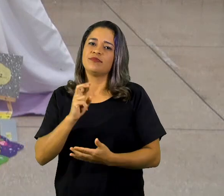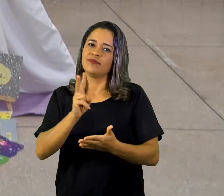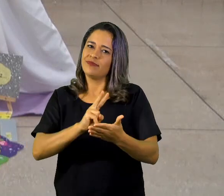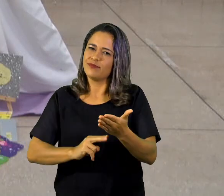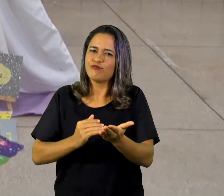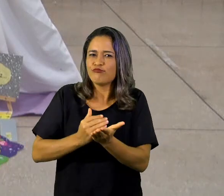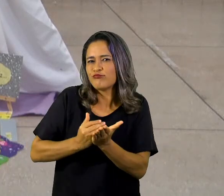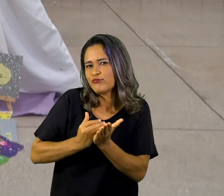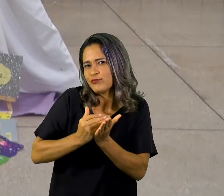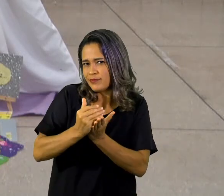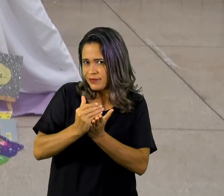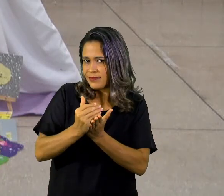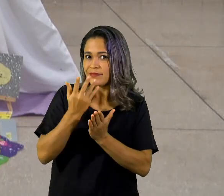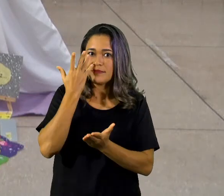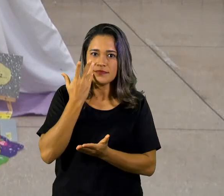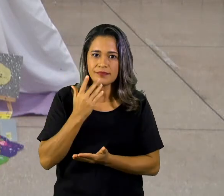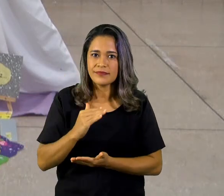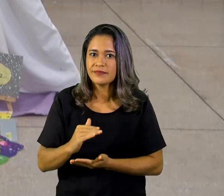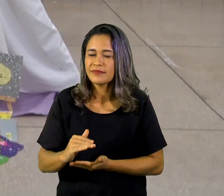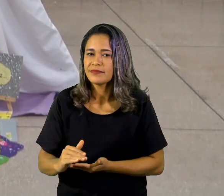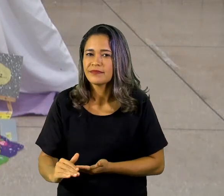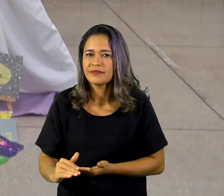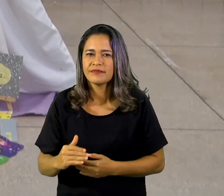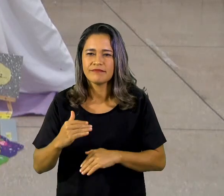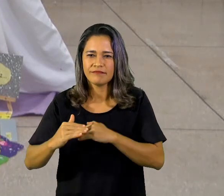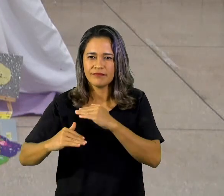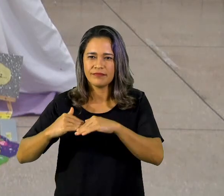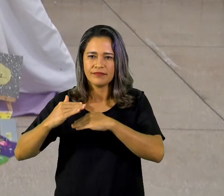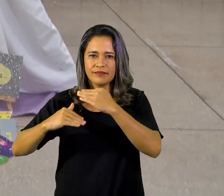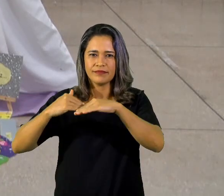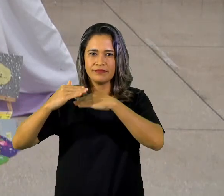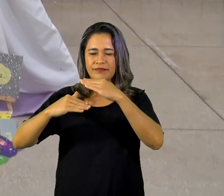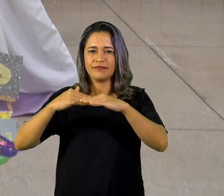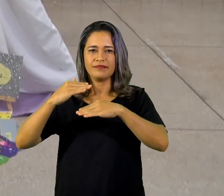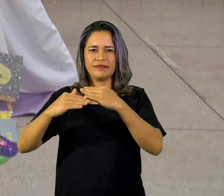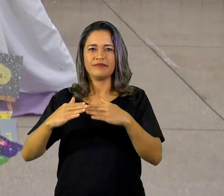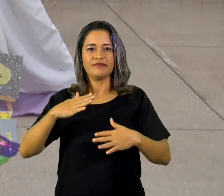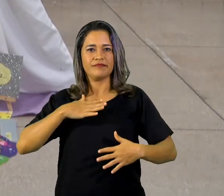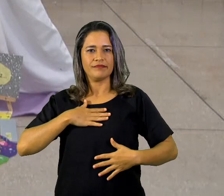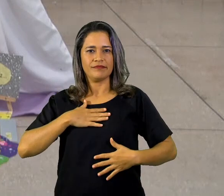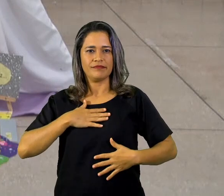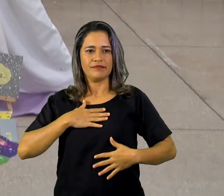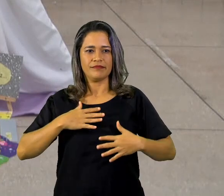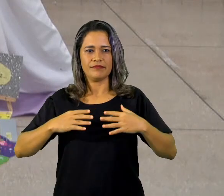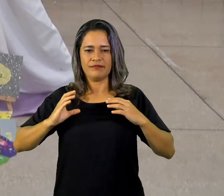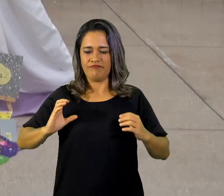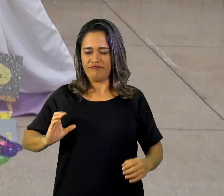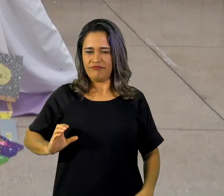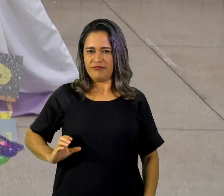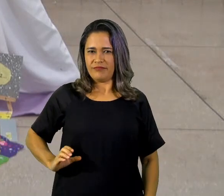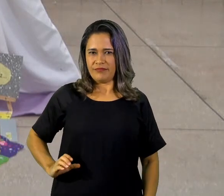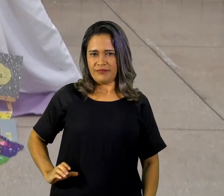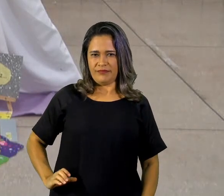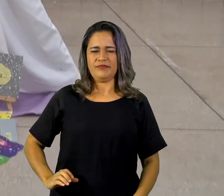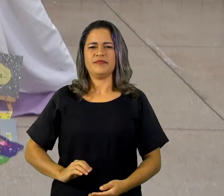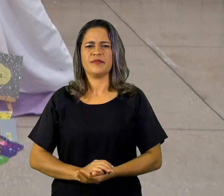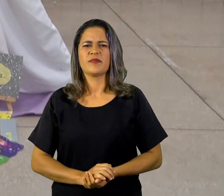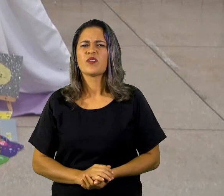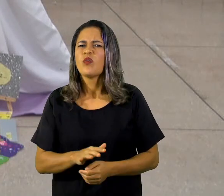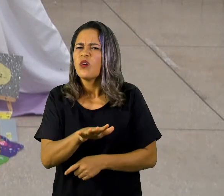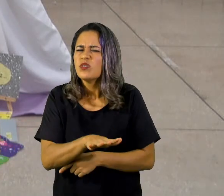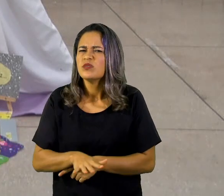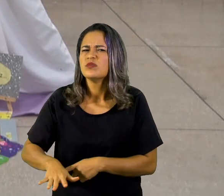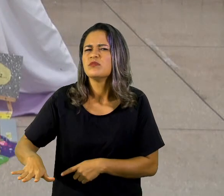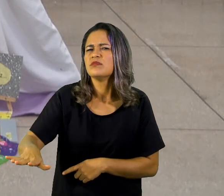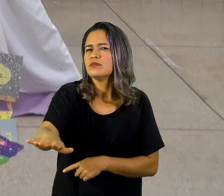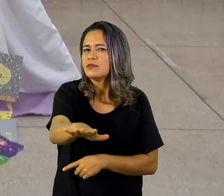infância. A criança, ela desenvolve o comportamento leitor. Que espaço eu devo pensar